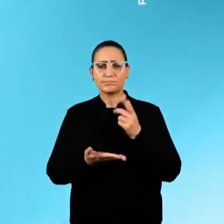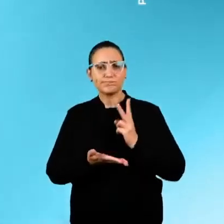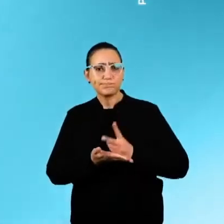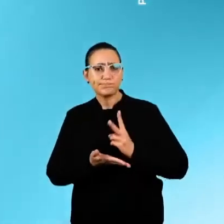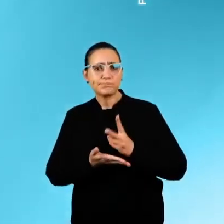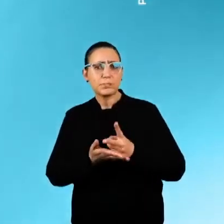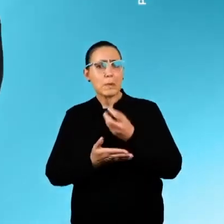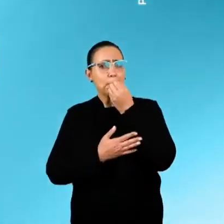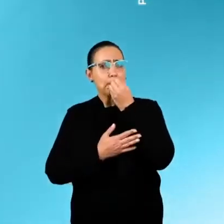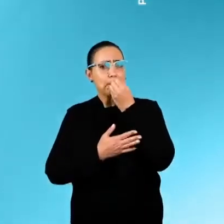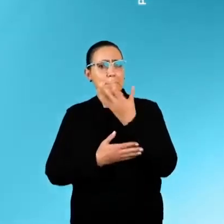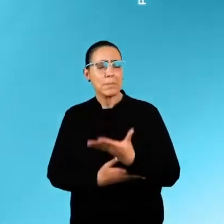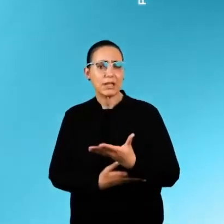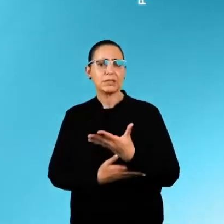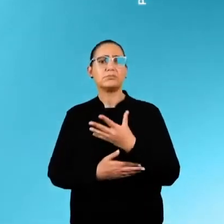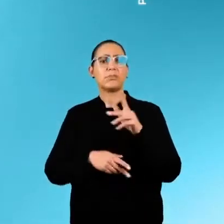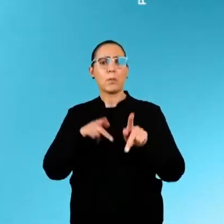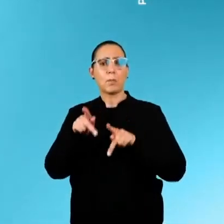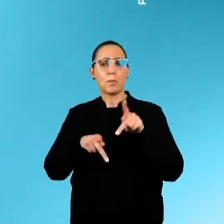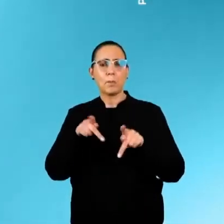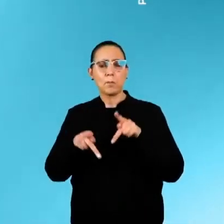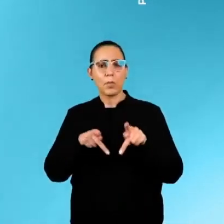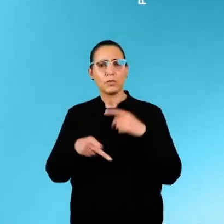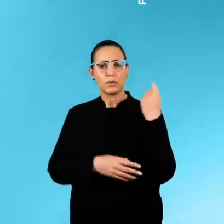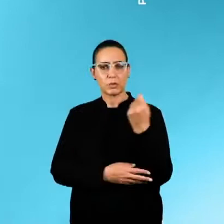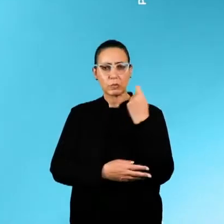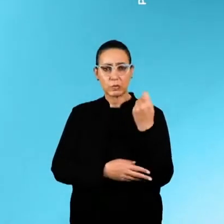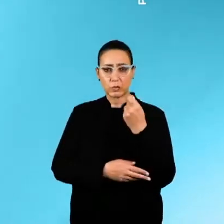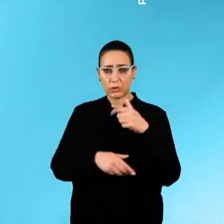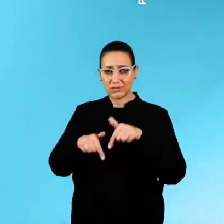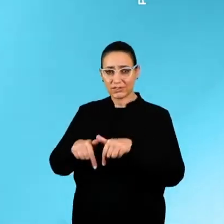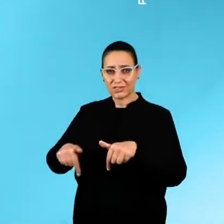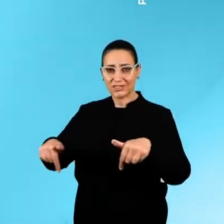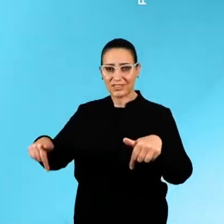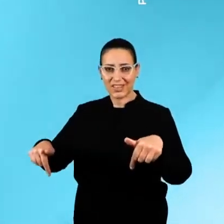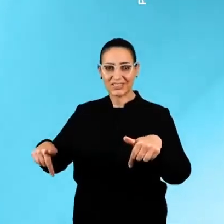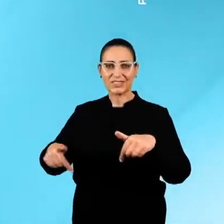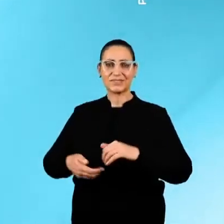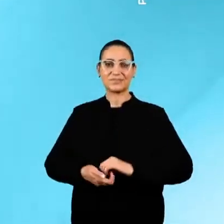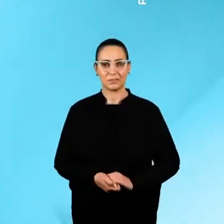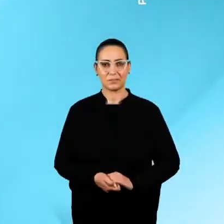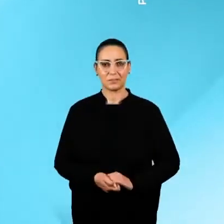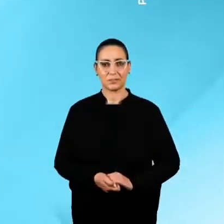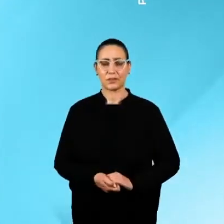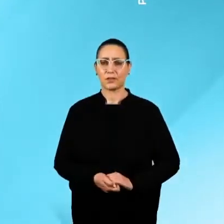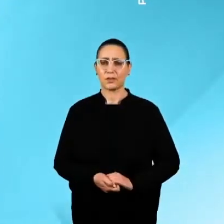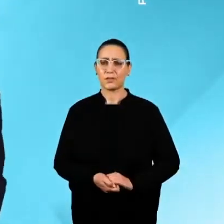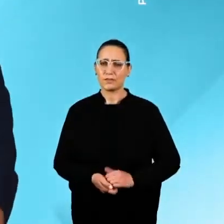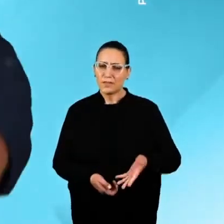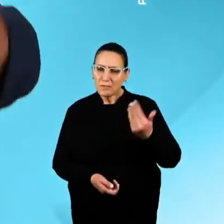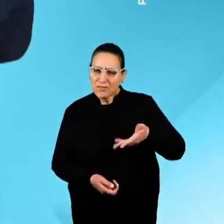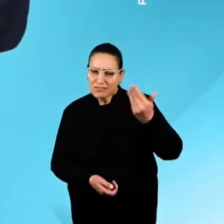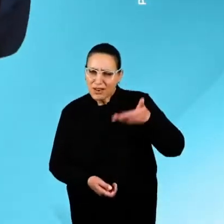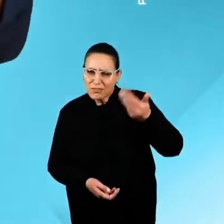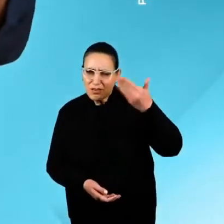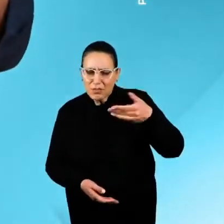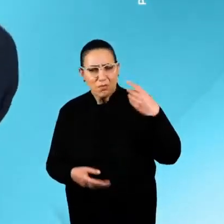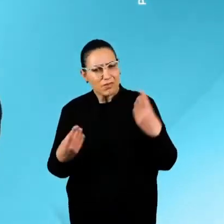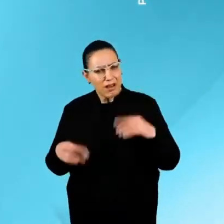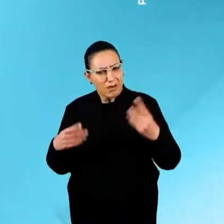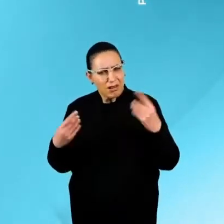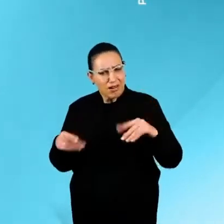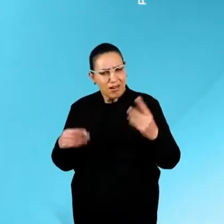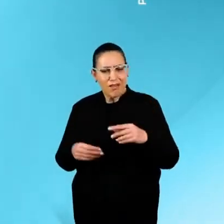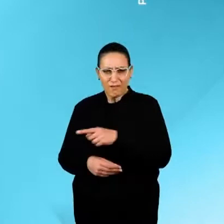da população do Rio Grande do Sul. Sou Klasman, agora é 44.200. Vamos lá, vamos lá, vamos lá. Beleza,